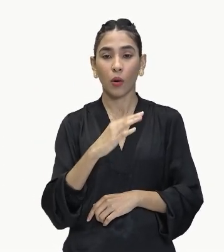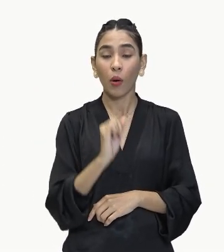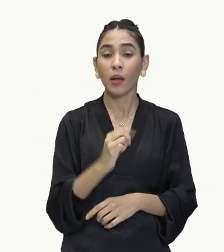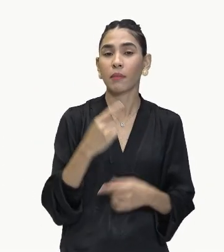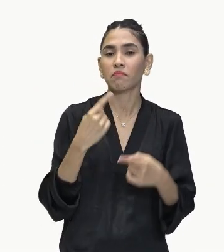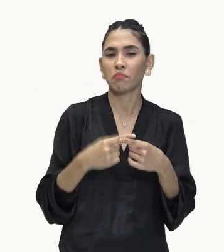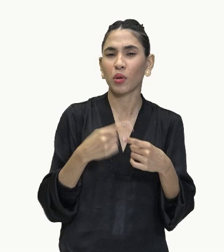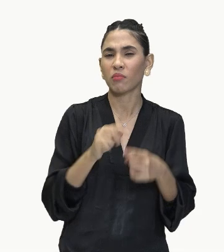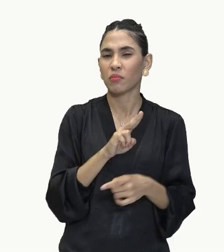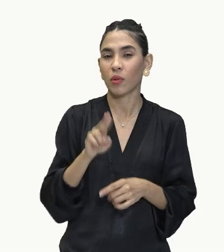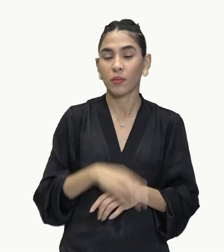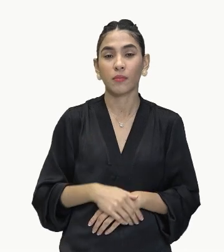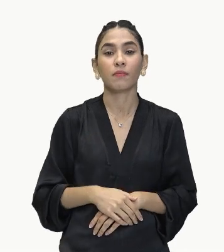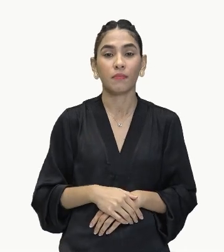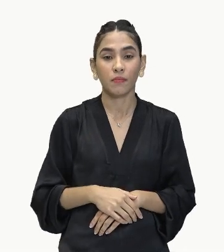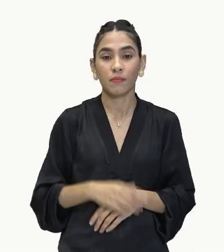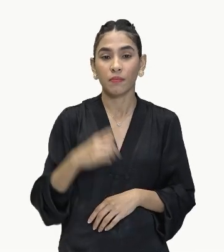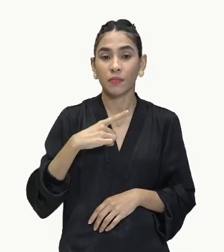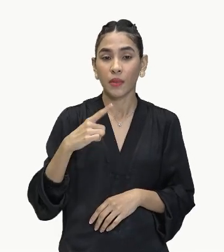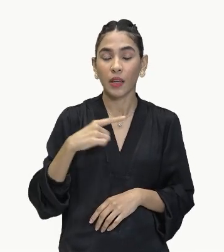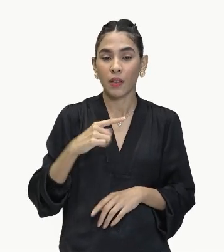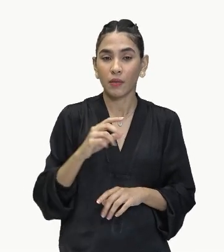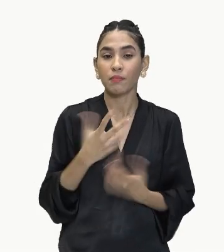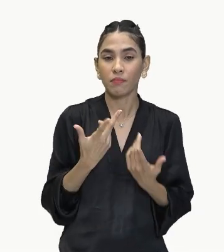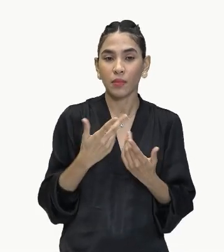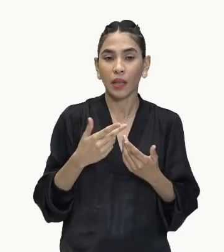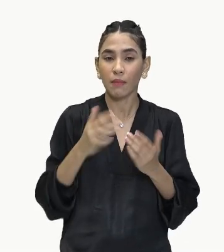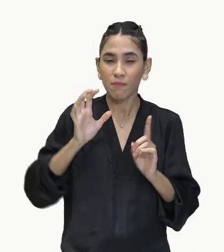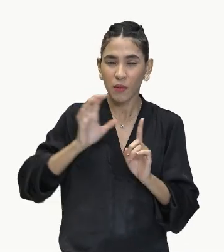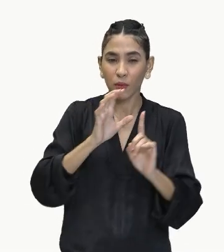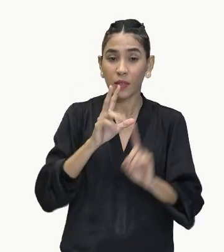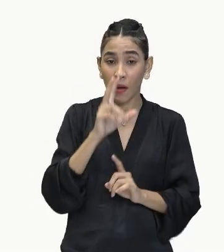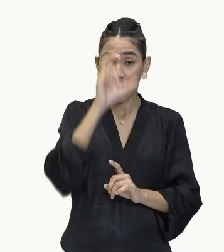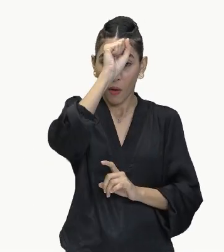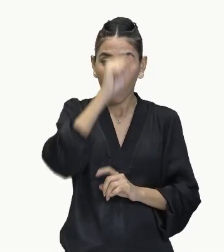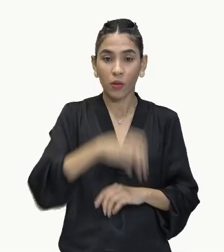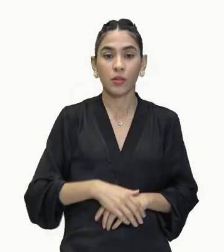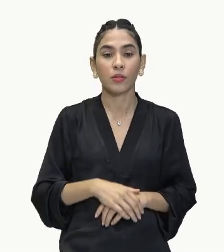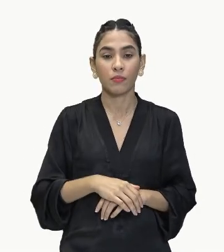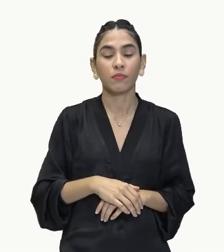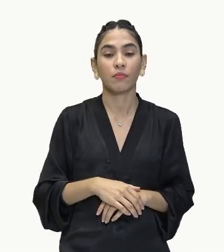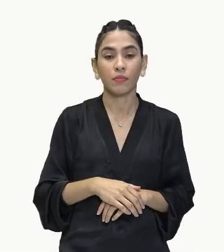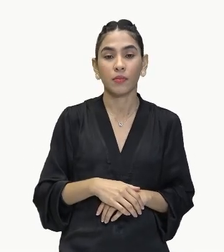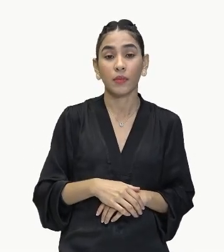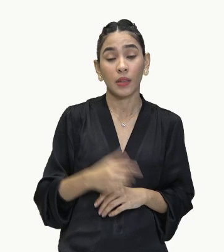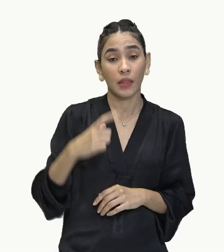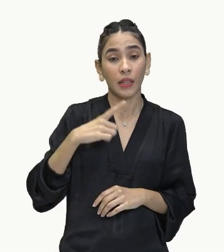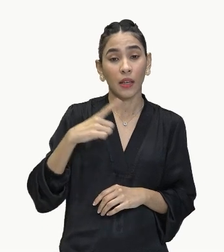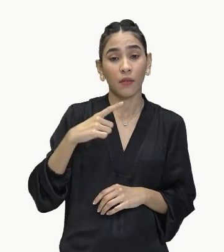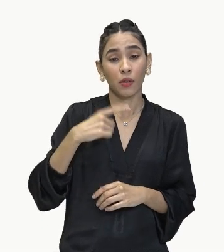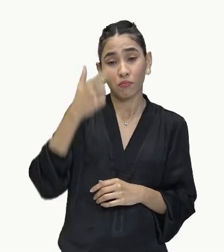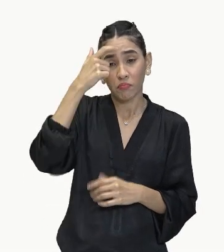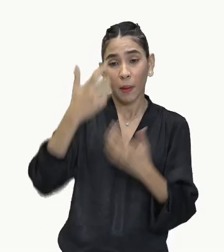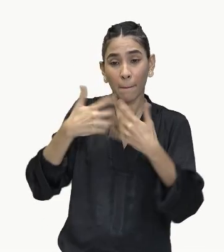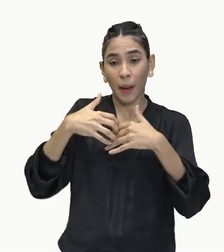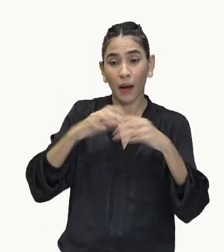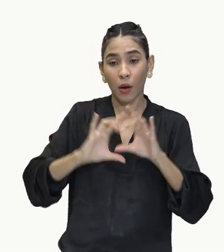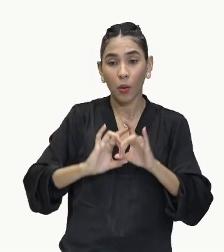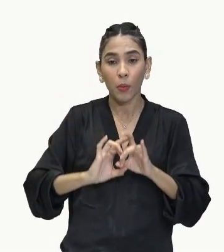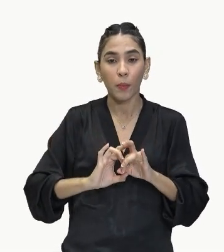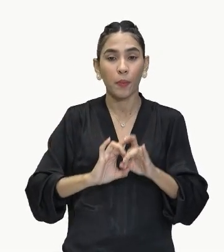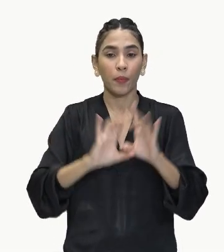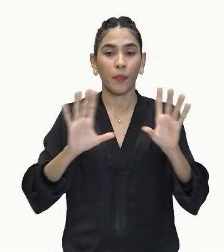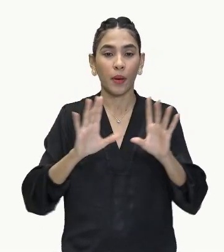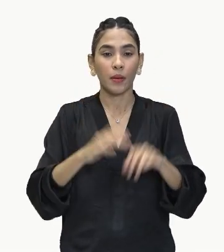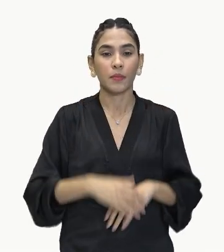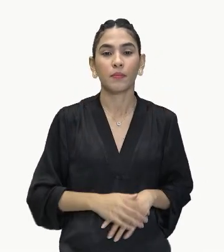porque ela foi combativa e guerreira. Ela formou uma consciência de libertação, possibilitando